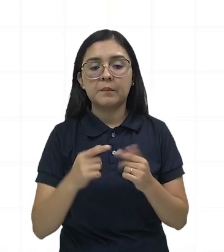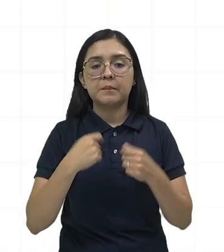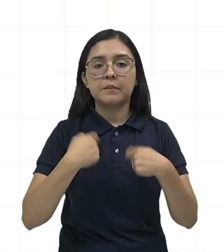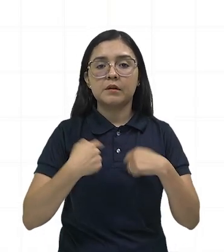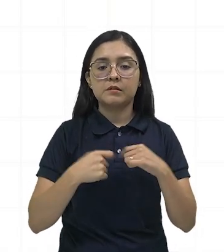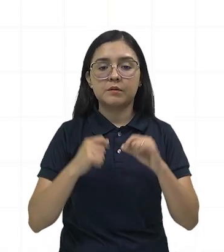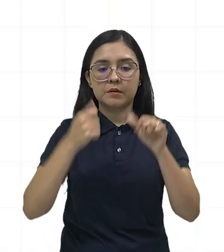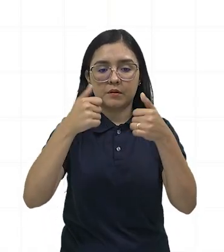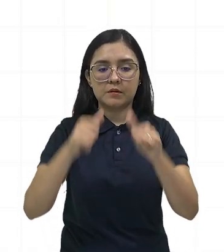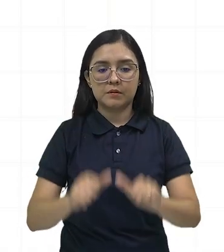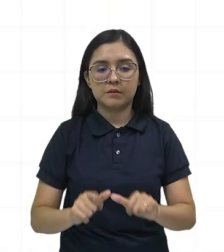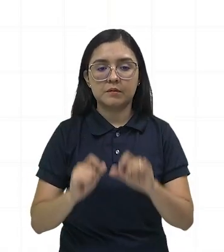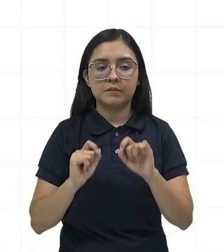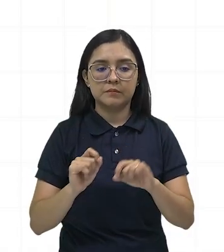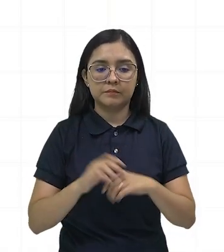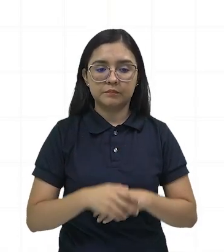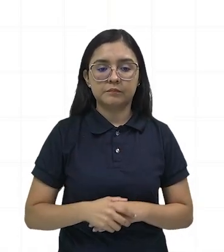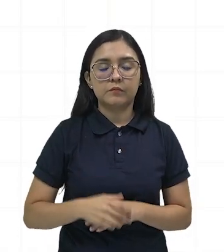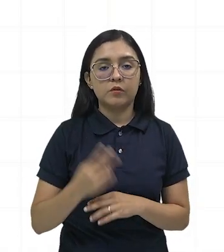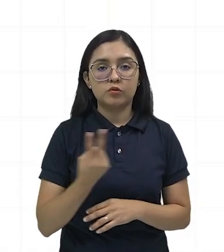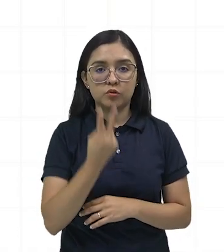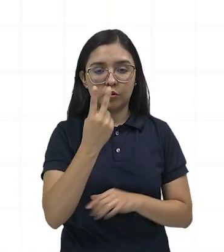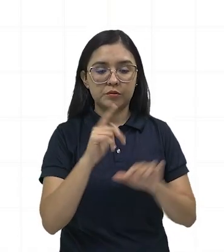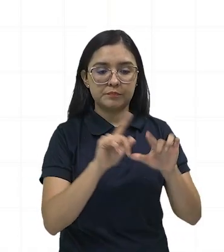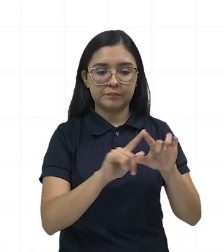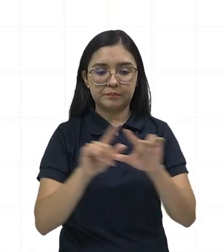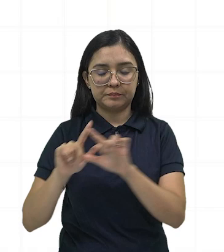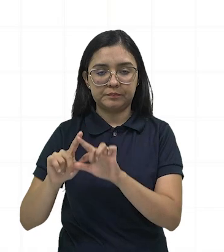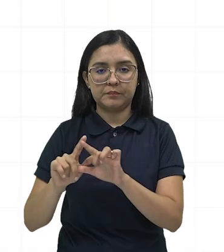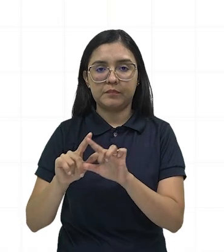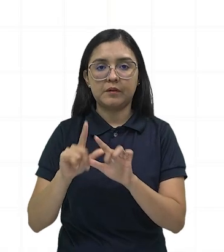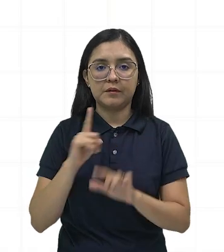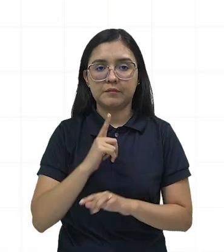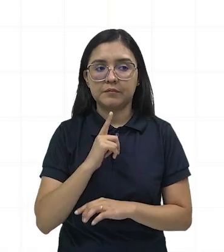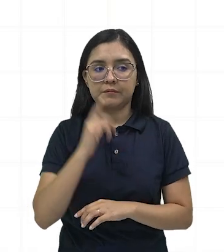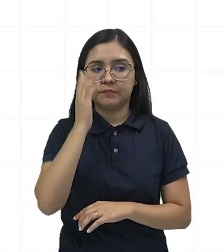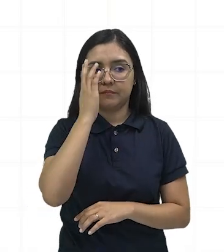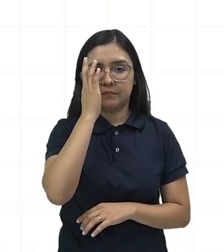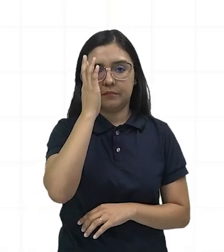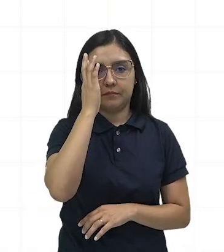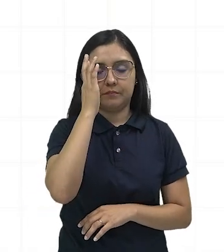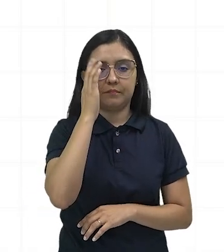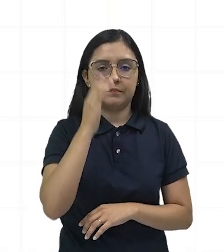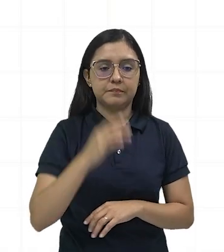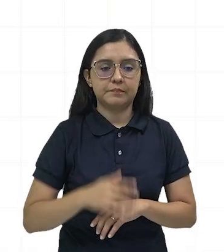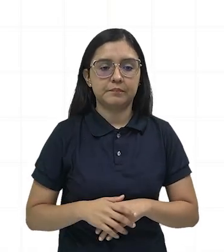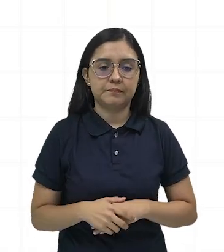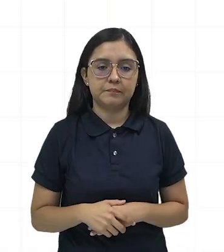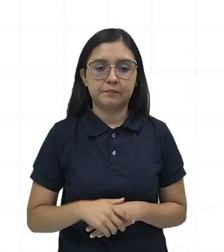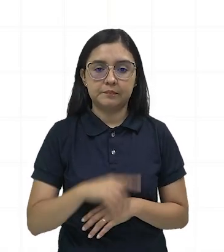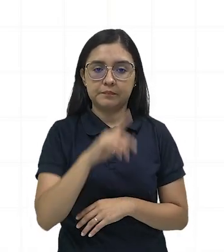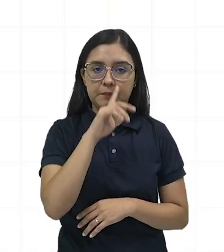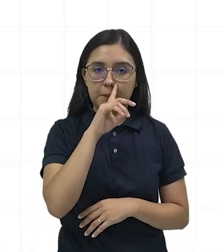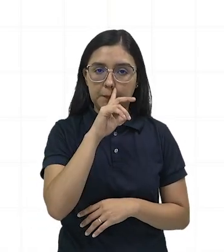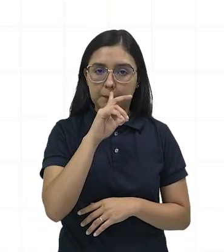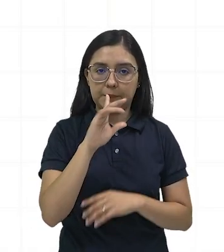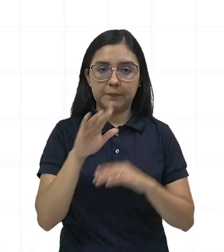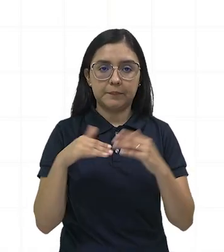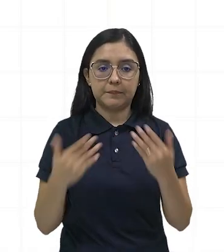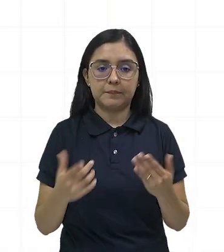aí, no mínimo, 2 triângulos, né? Estamos aqui com 2 triângulos. E diz